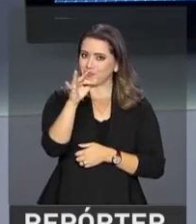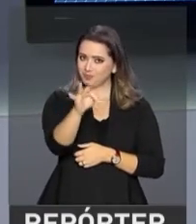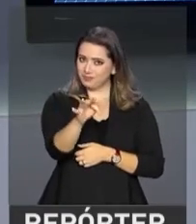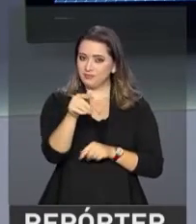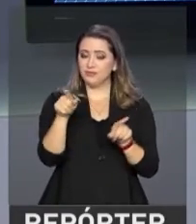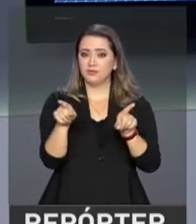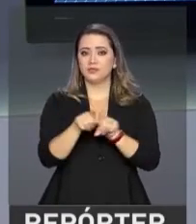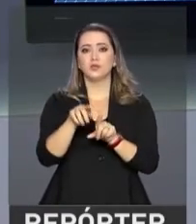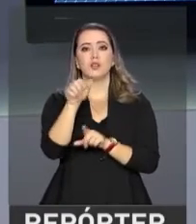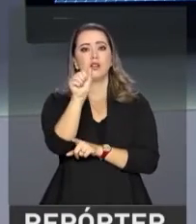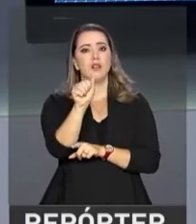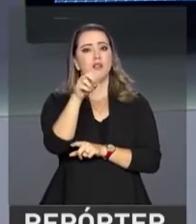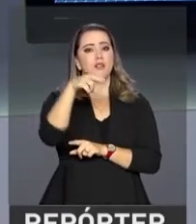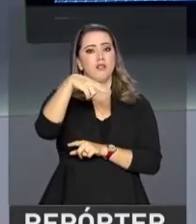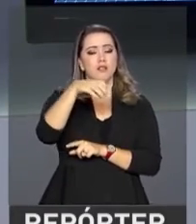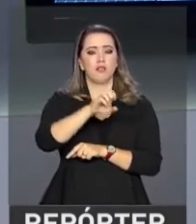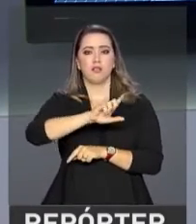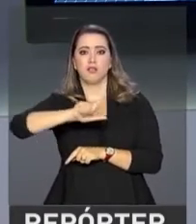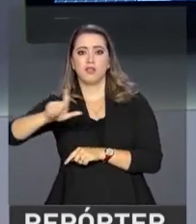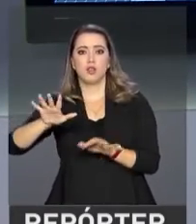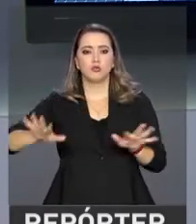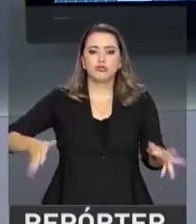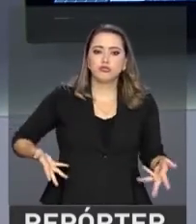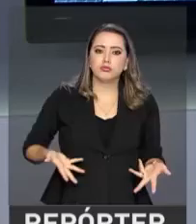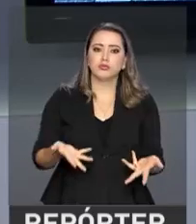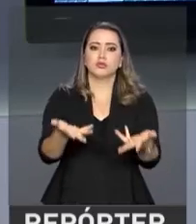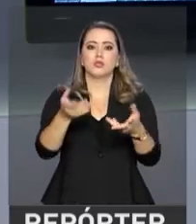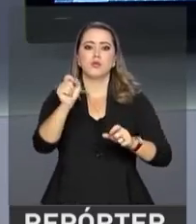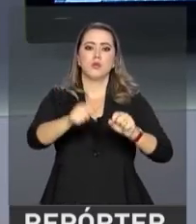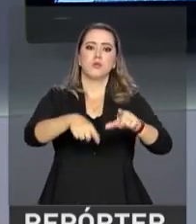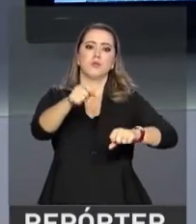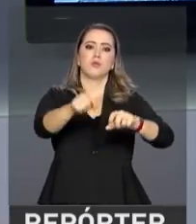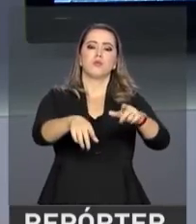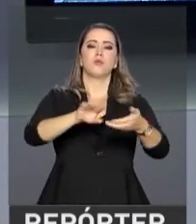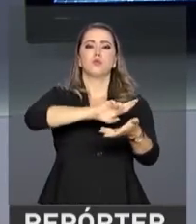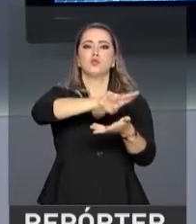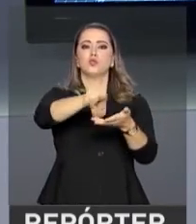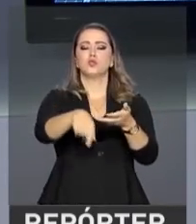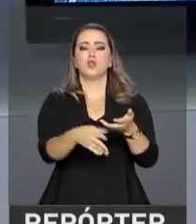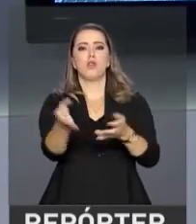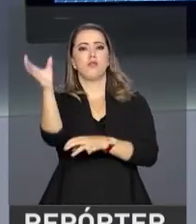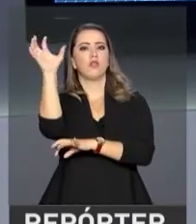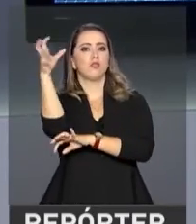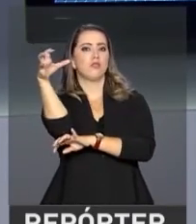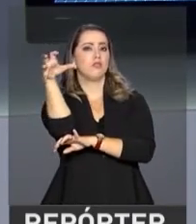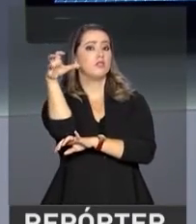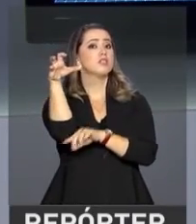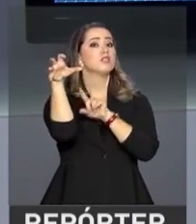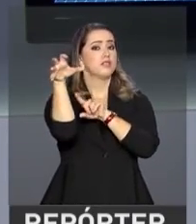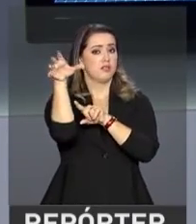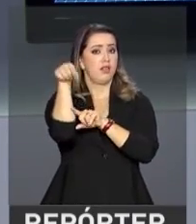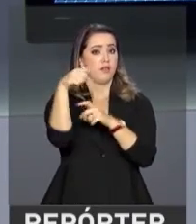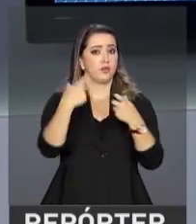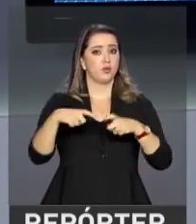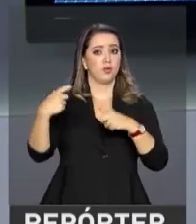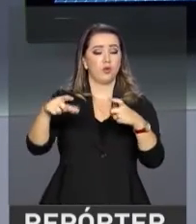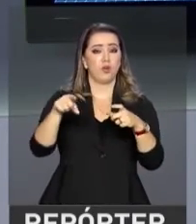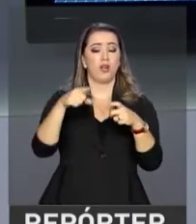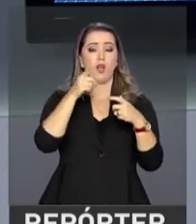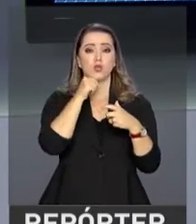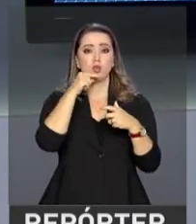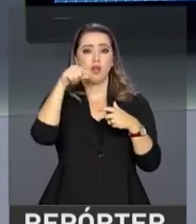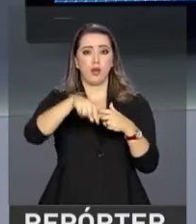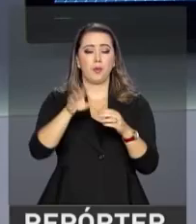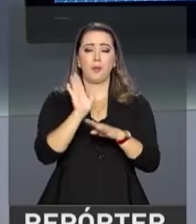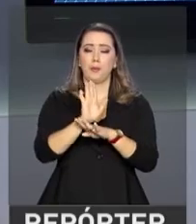reguladora de águas e organizou um mutirão para replantio de espécies nativas na orla do reservatório descoberto que